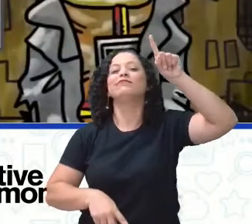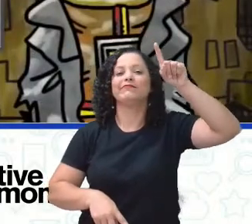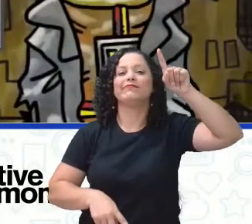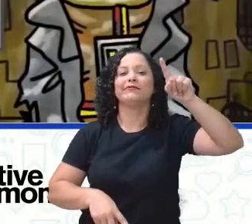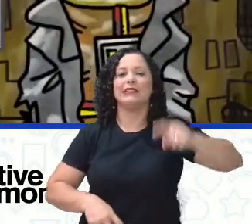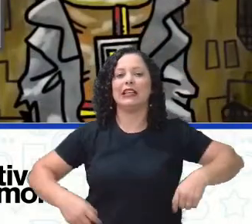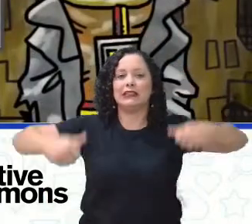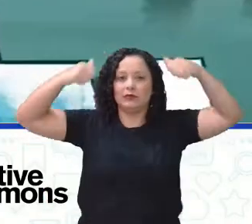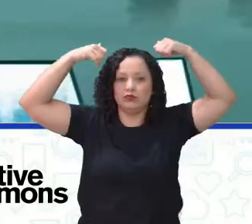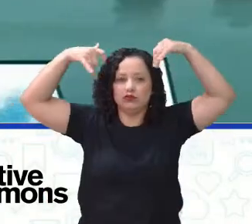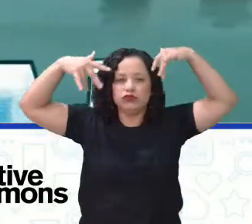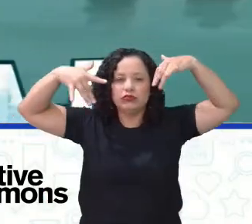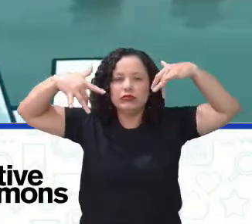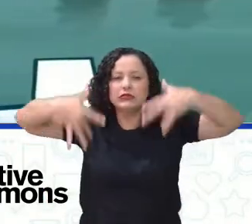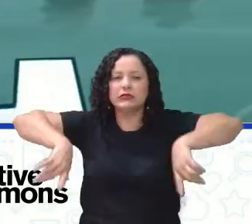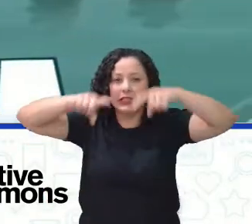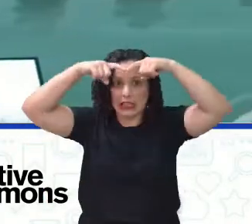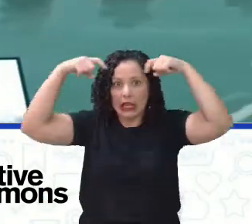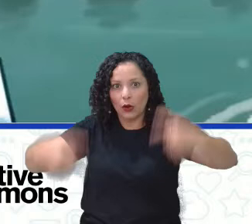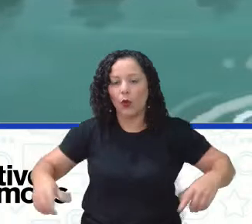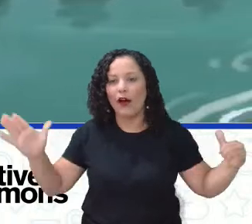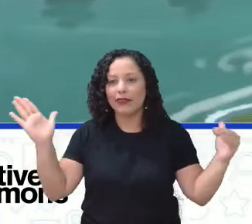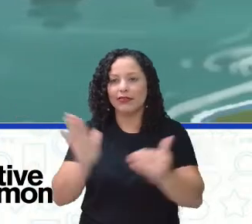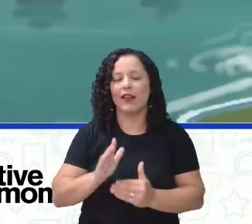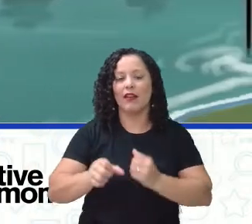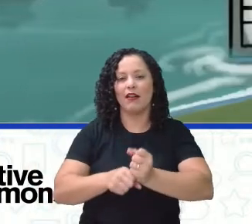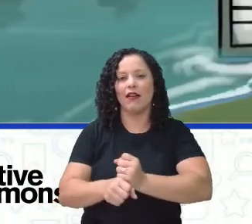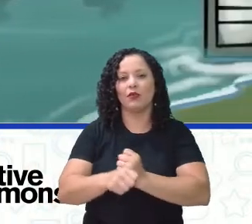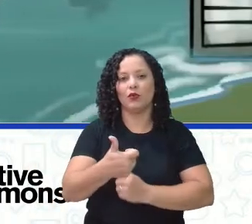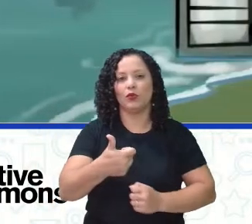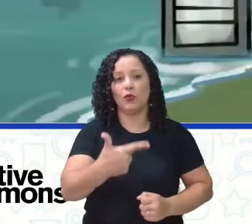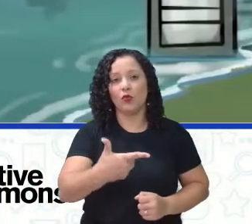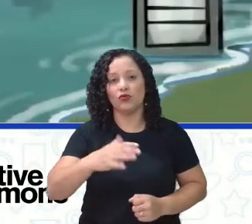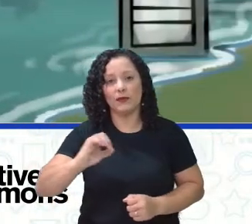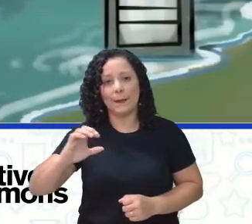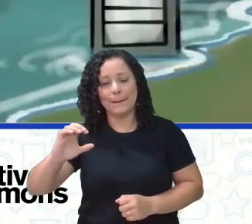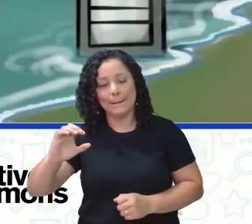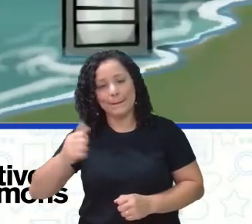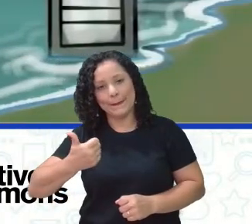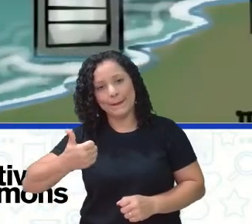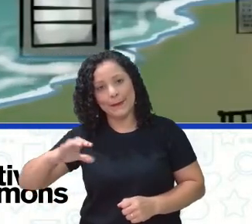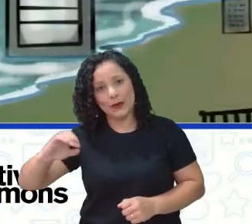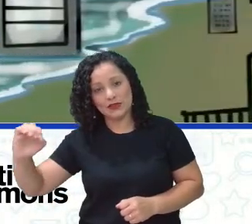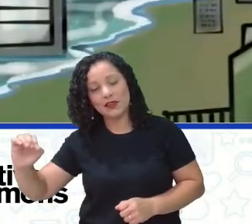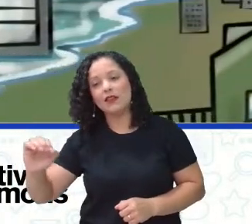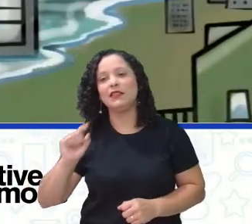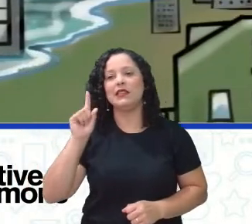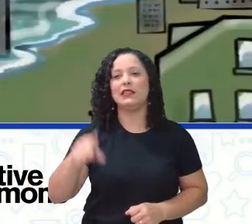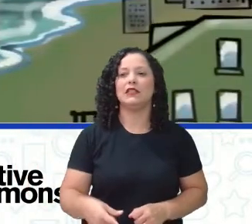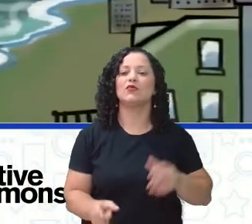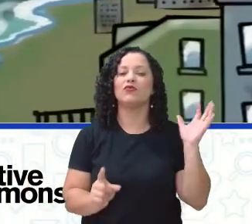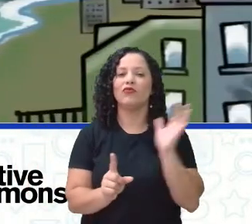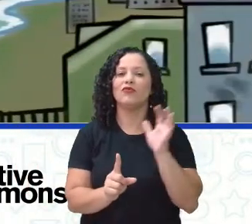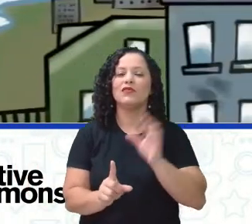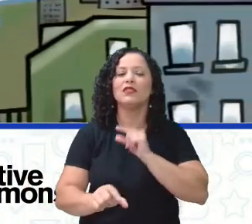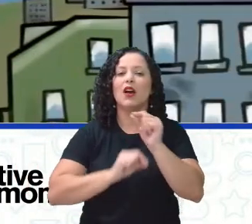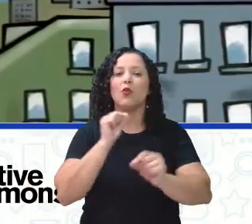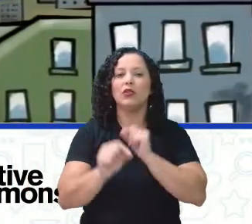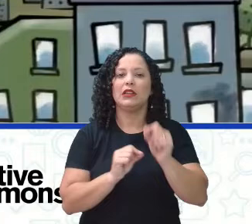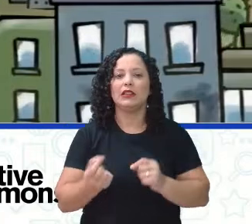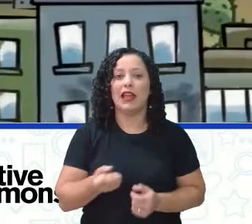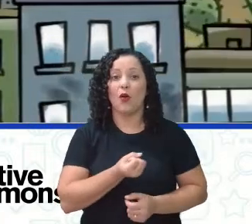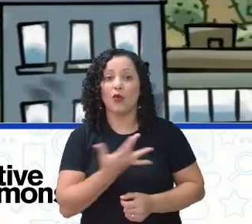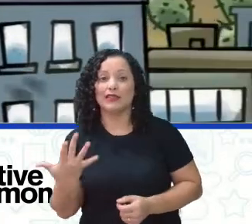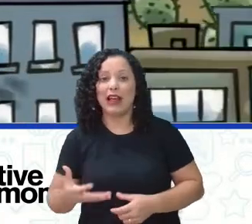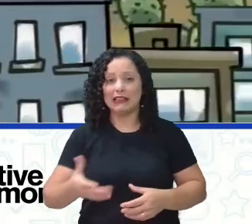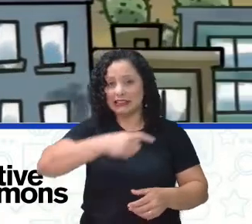até 2100. Isso pode impactar ainda mais o clima, provocando derretimento das geleiras,